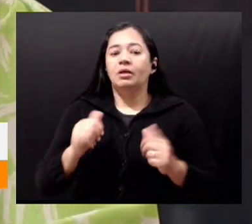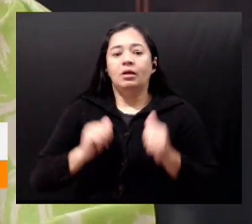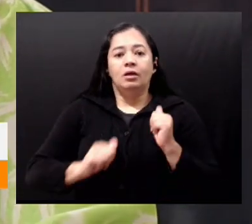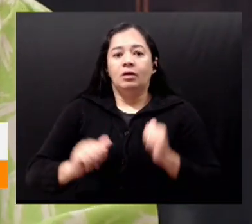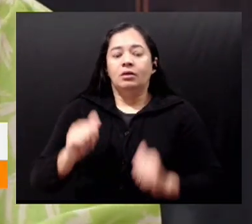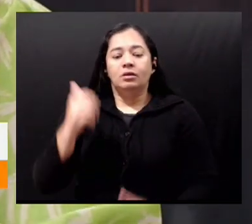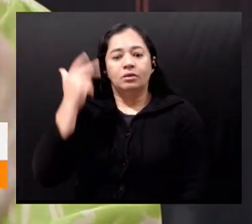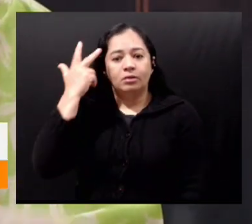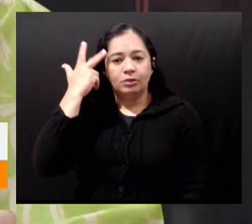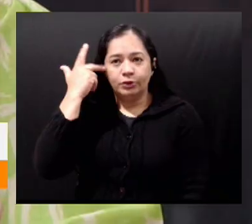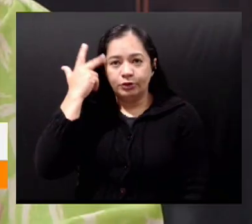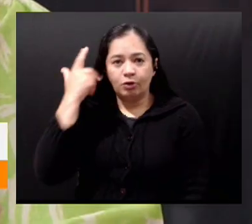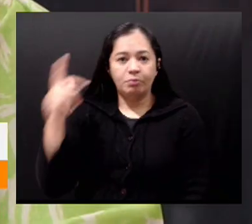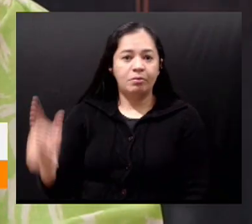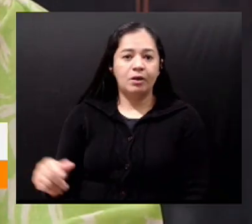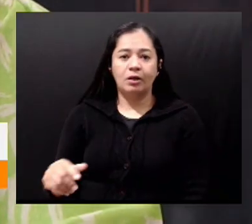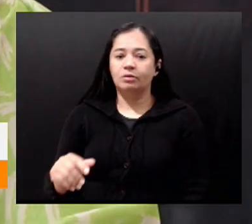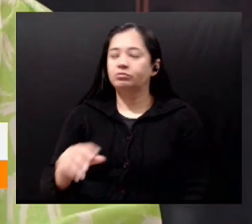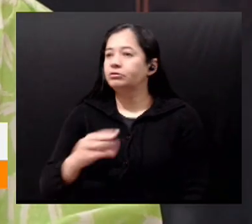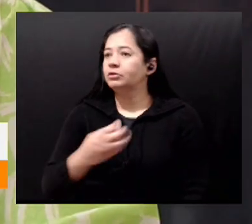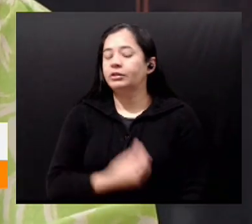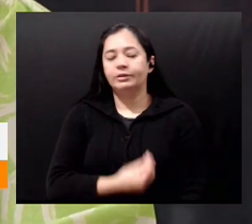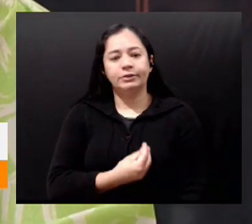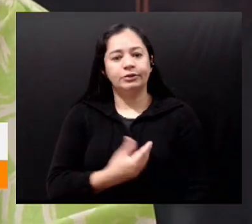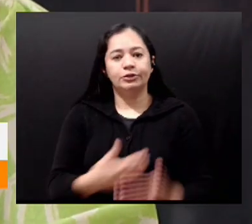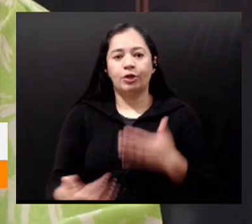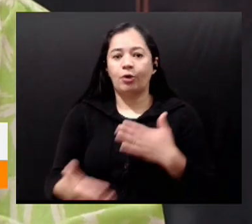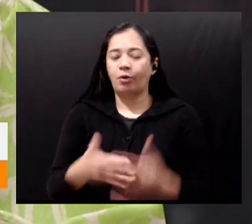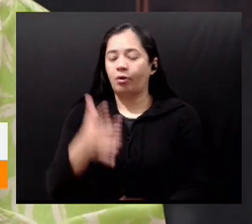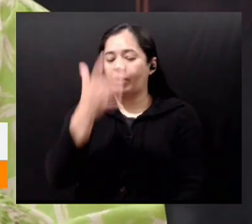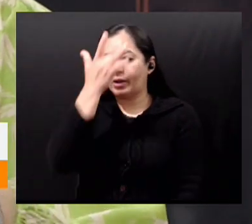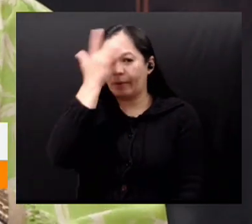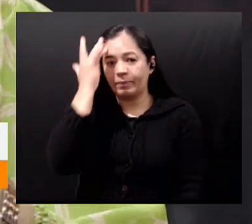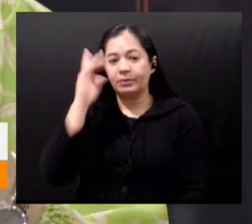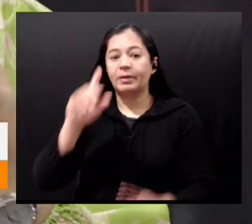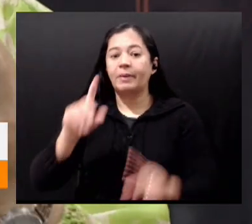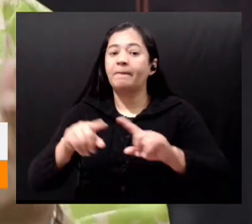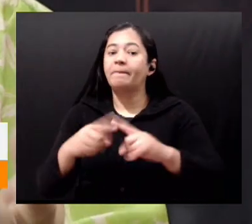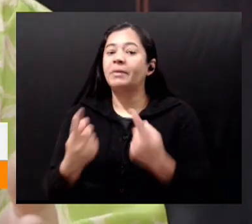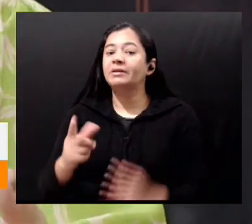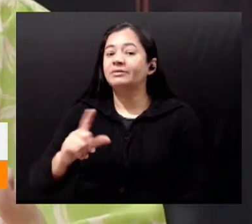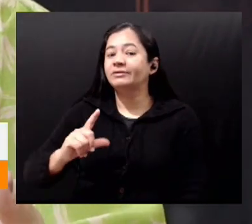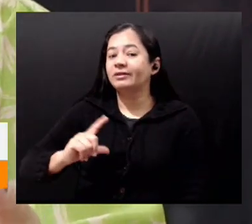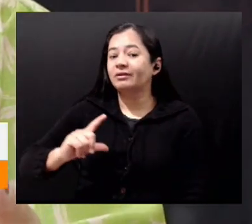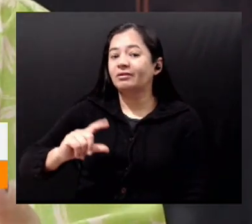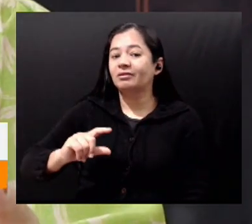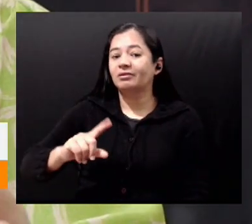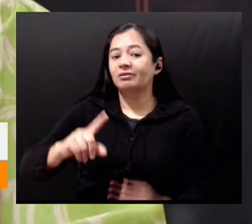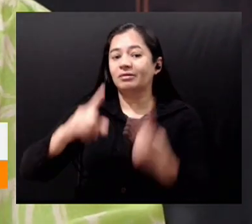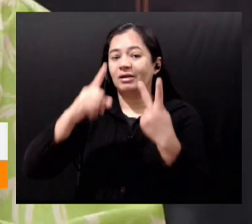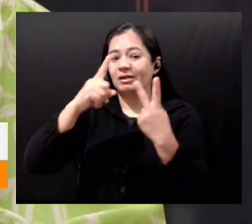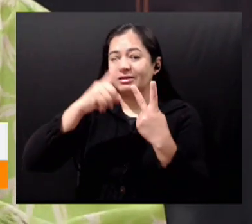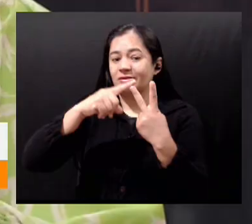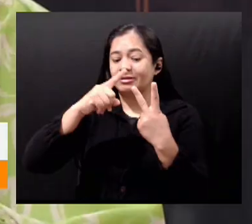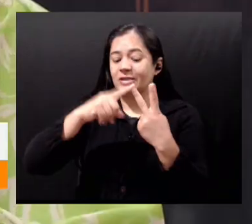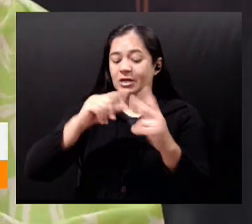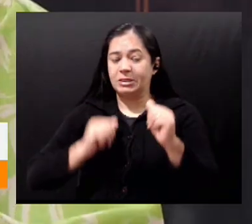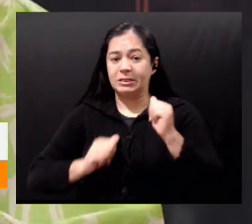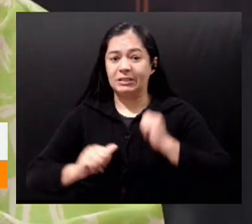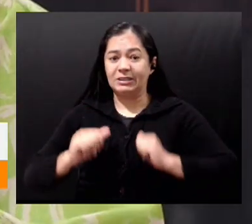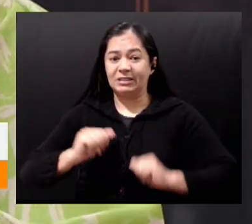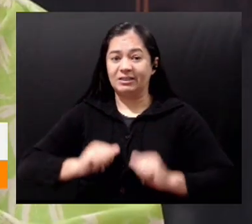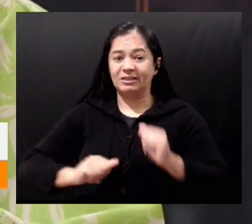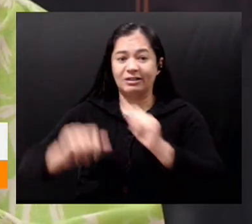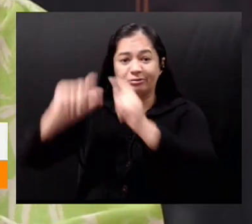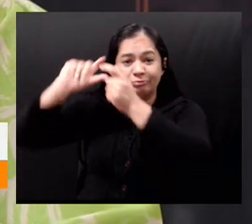ela existe em qualquer ser humano, e a ansiedade que gera um transtorno de ansiedade, e que nós vamos